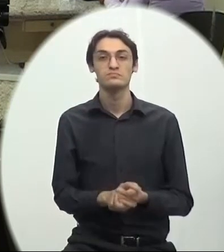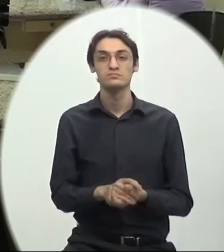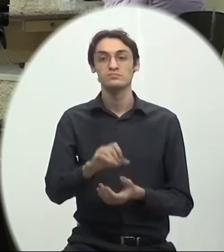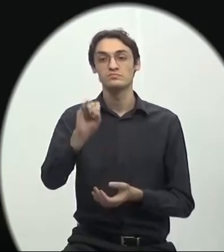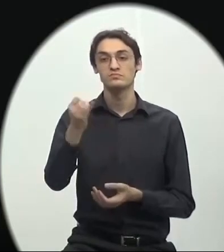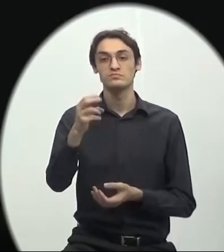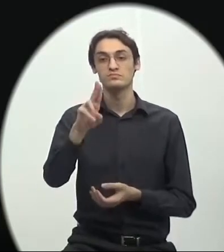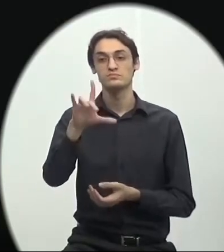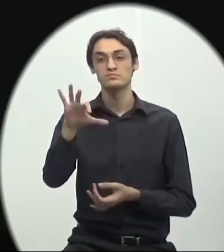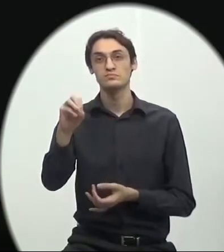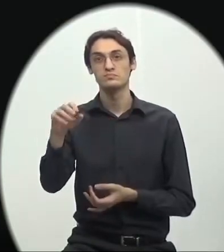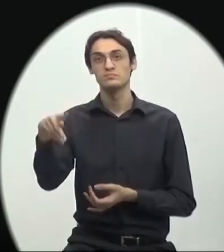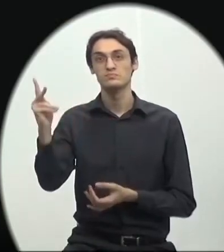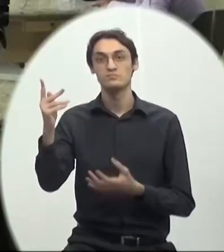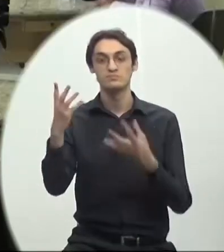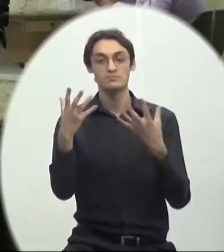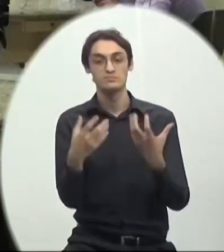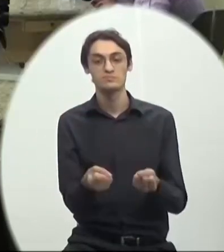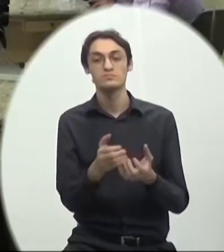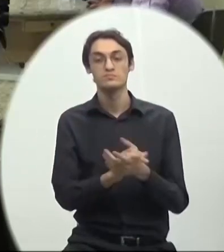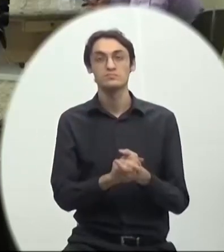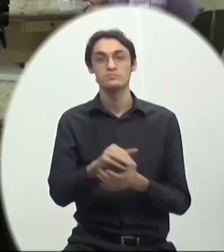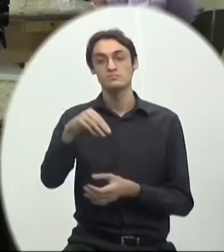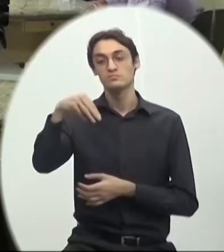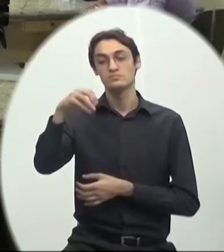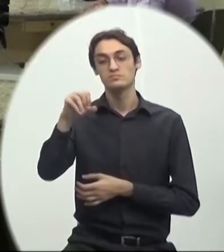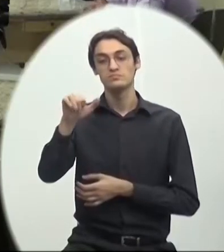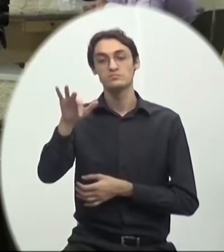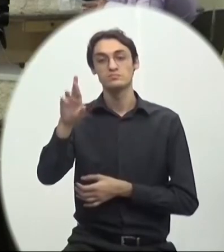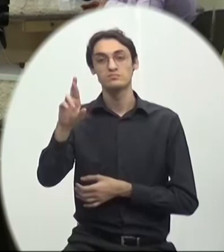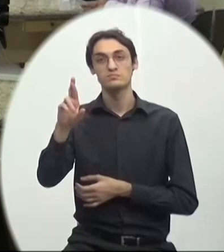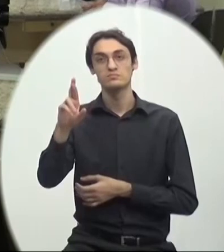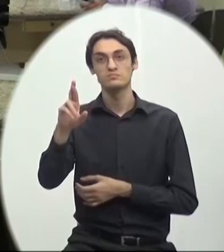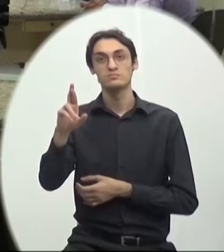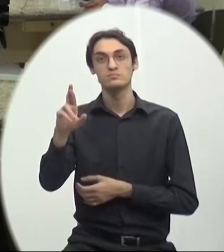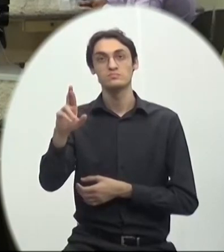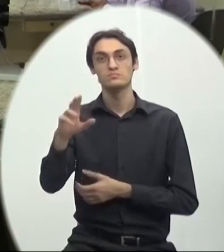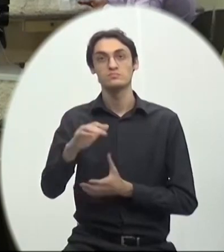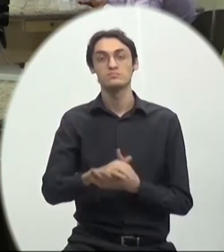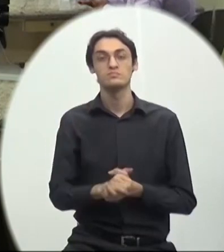vereador Júlio Kaminski. Favorável, vereador Moacir da Jori.